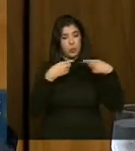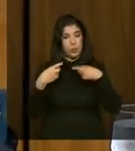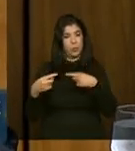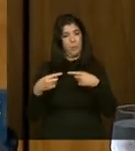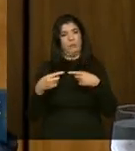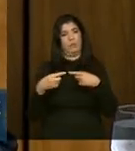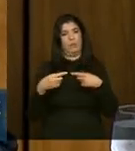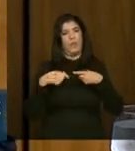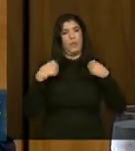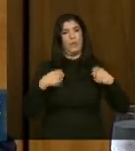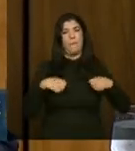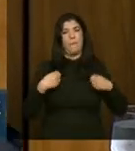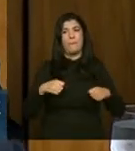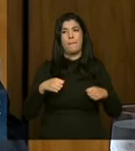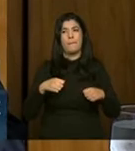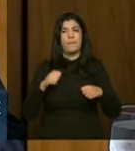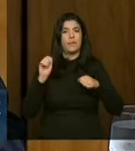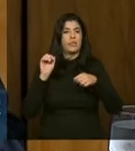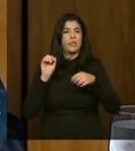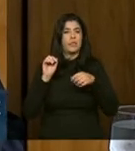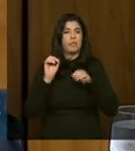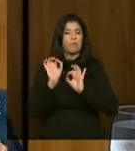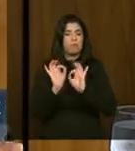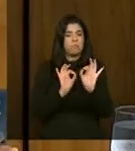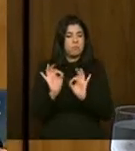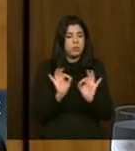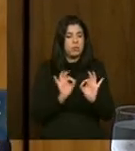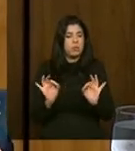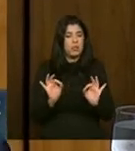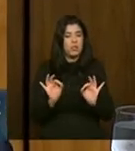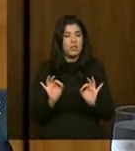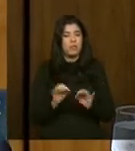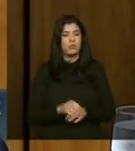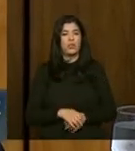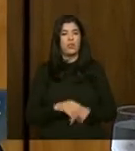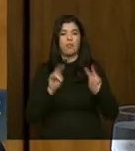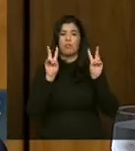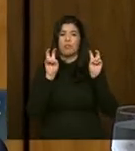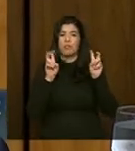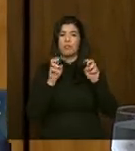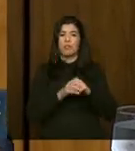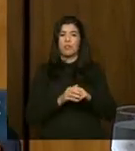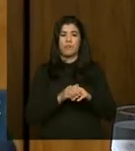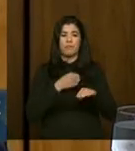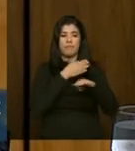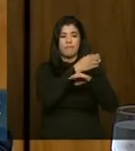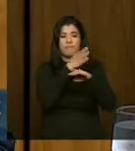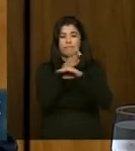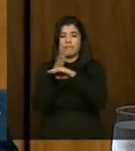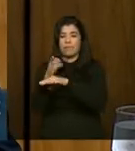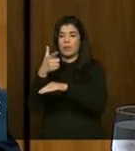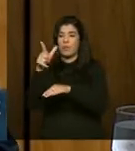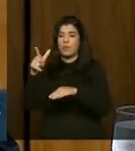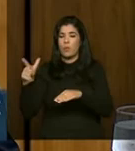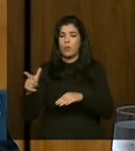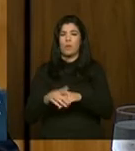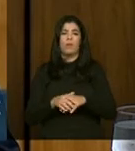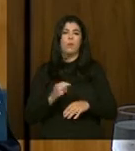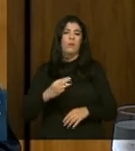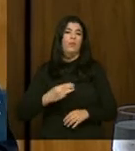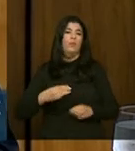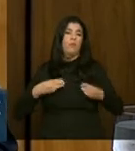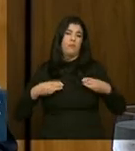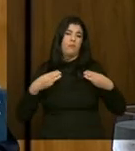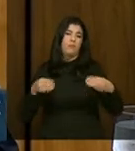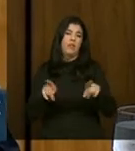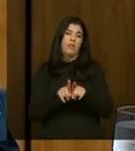que a gente tem a forma de ter uma transversalidade com todos os outros ministérios para que possam ser implantadas.